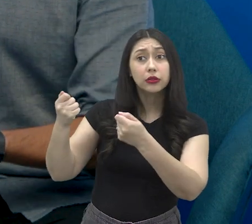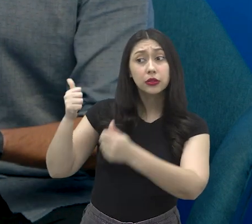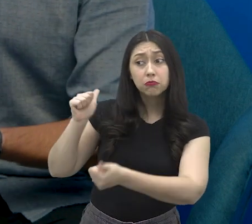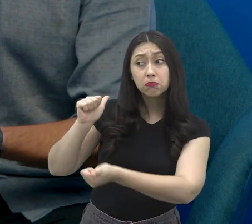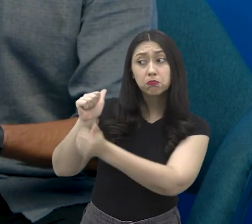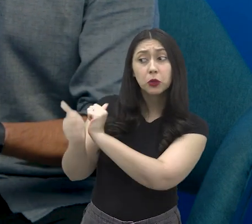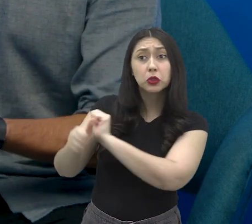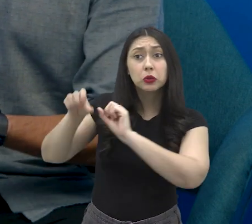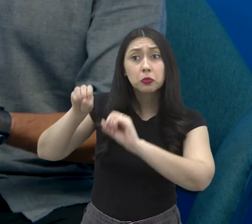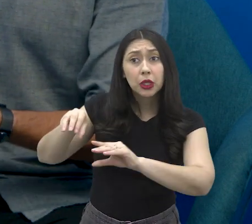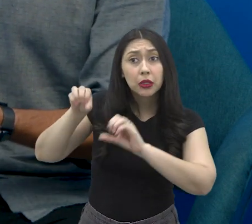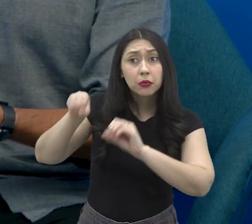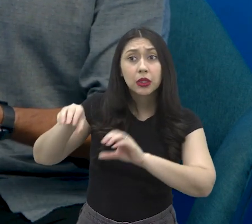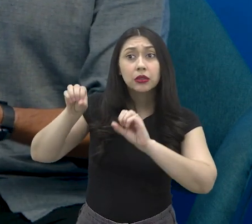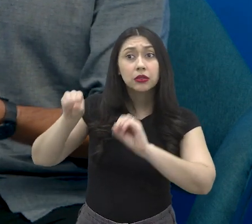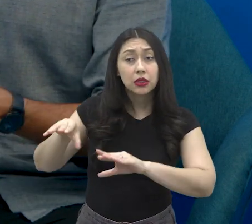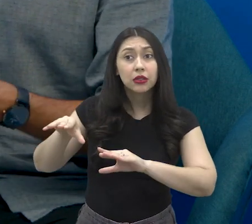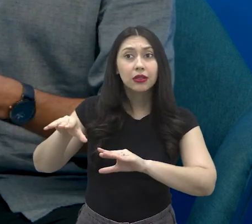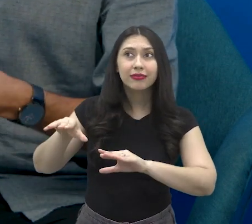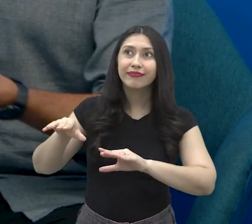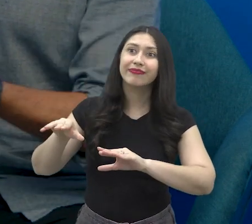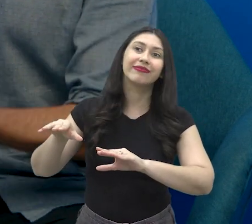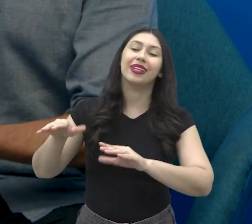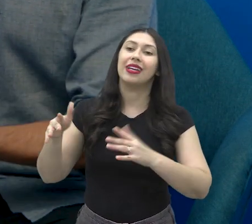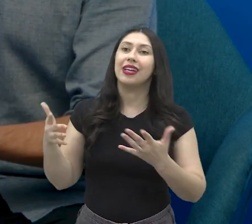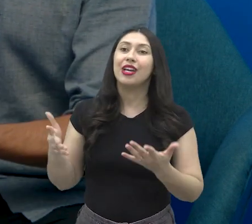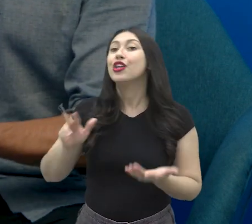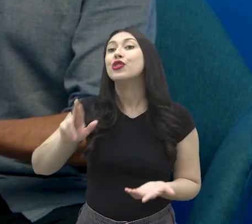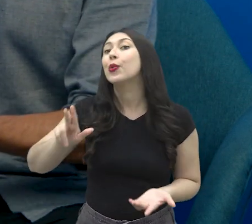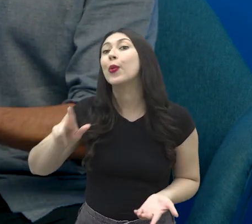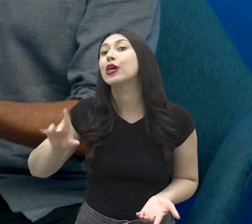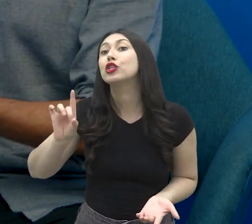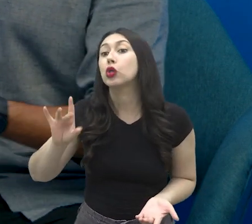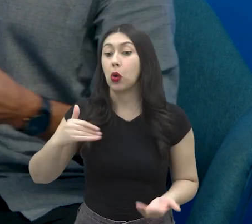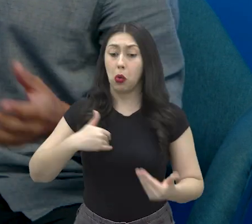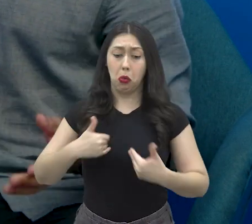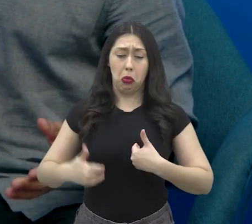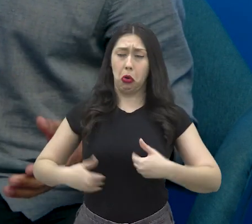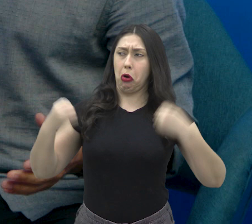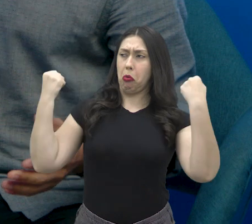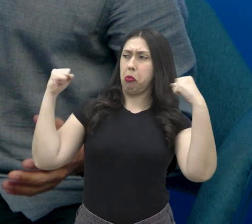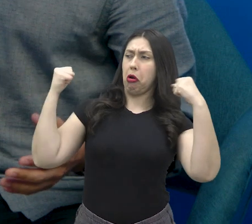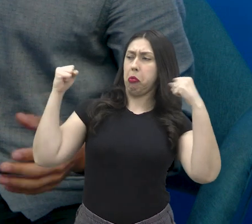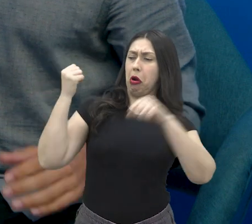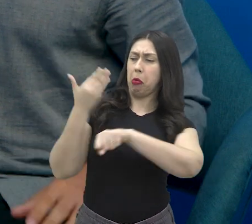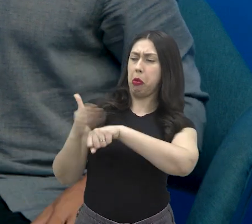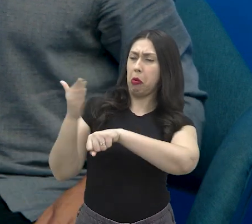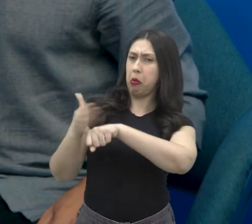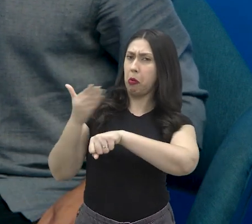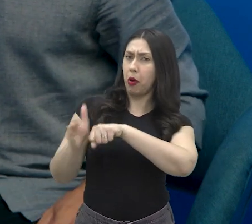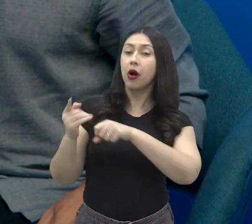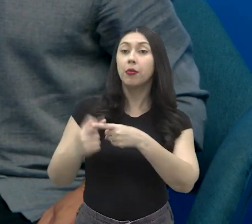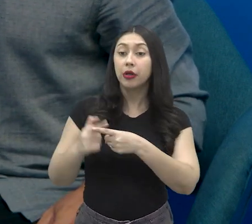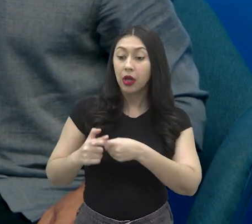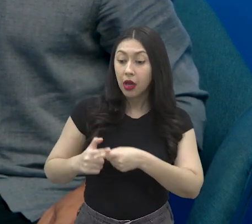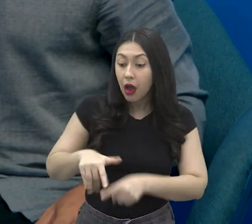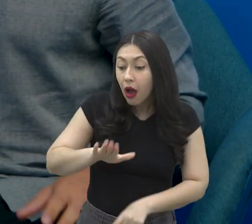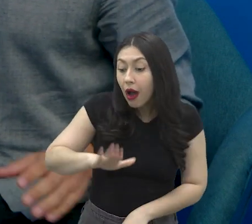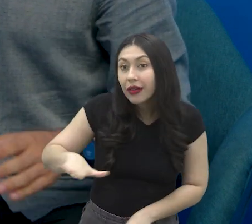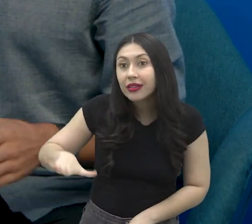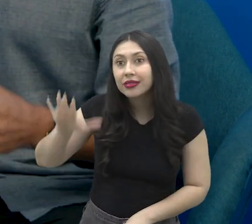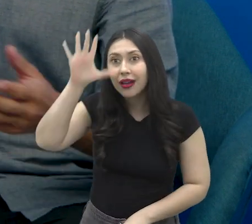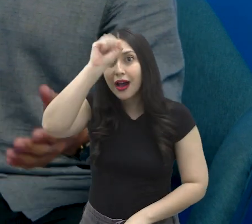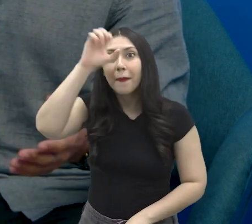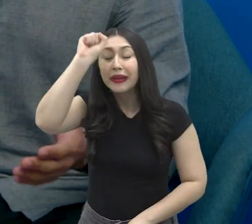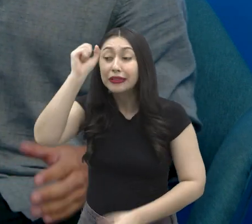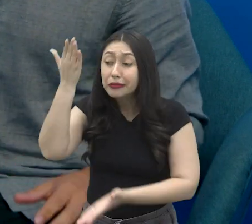habilidades que o esporte ensina são muito além do que apenas as habilidades físicas. A criança que entra no esporte, ela vai